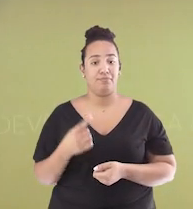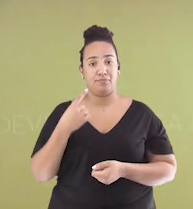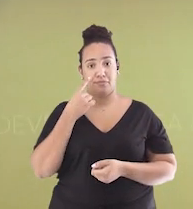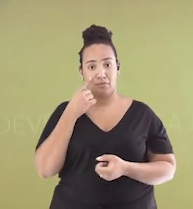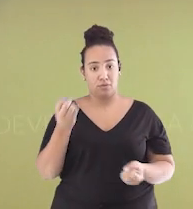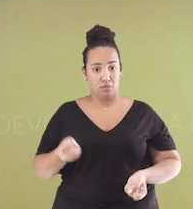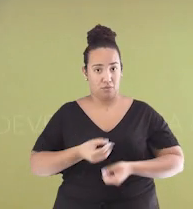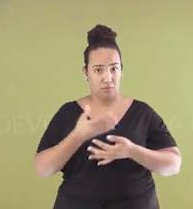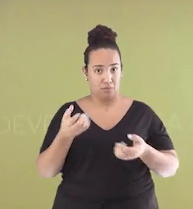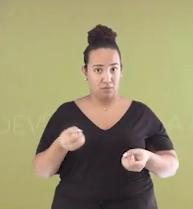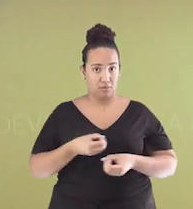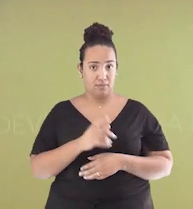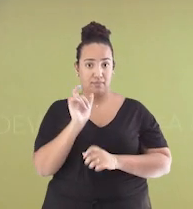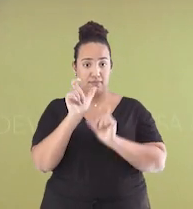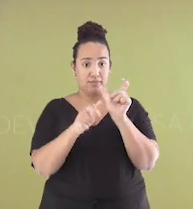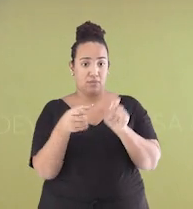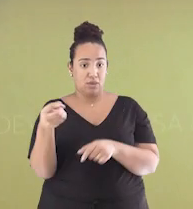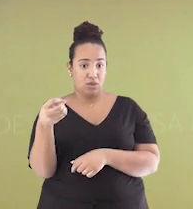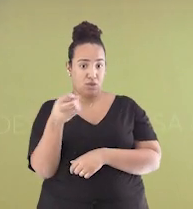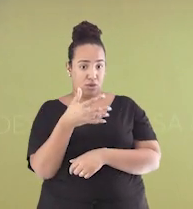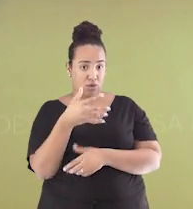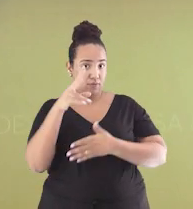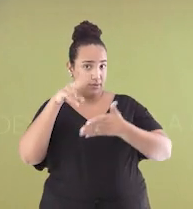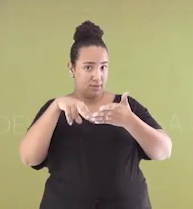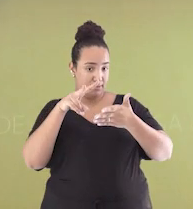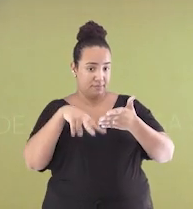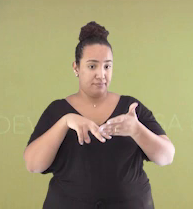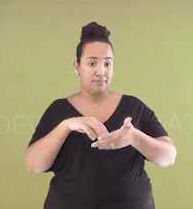o poema Neologismo de Manuel Bandeira.